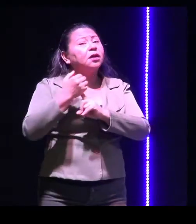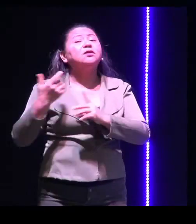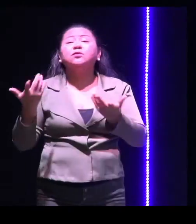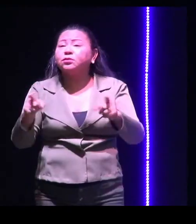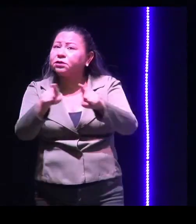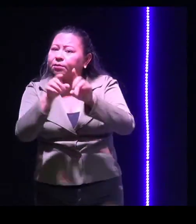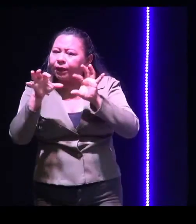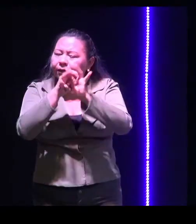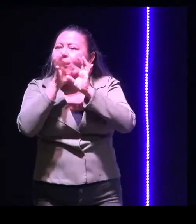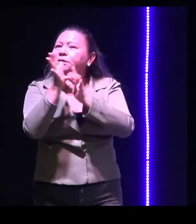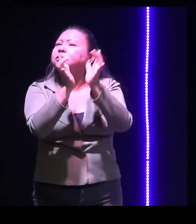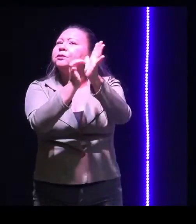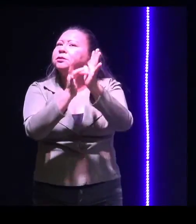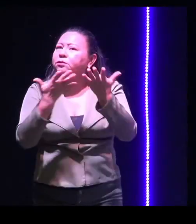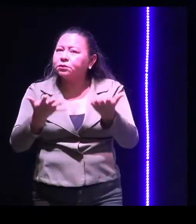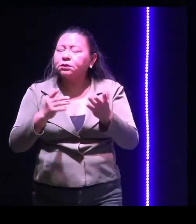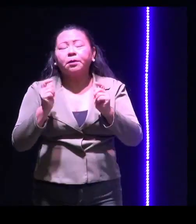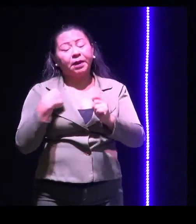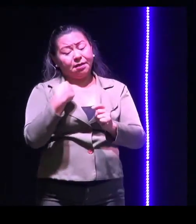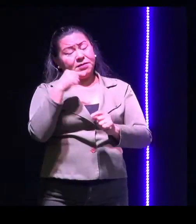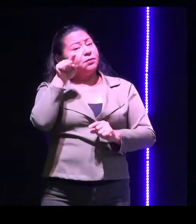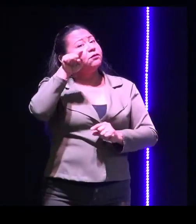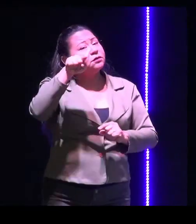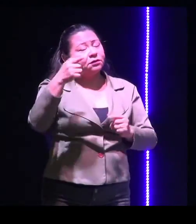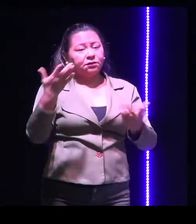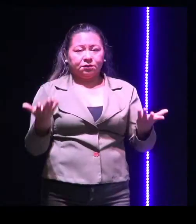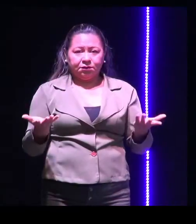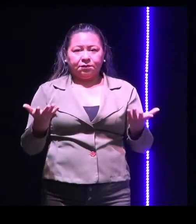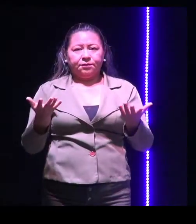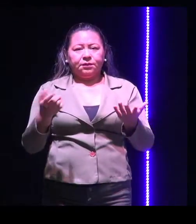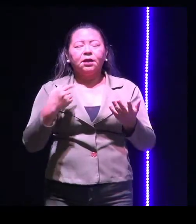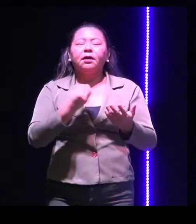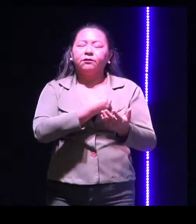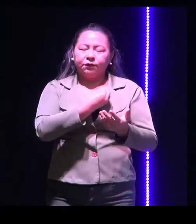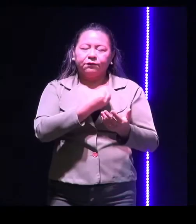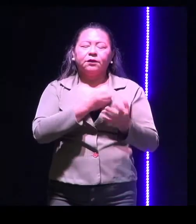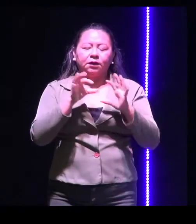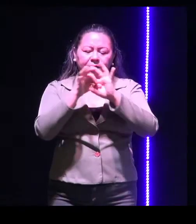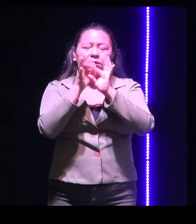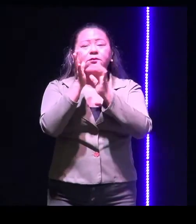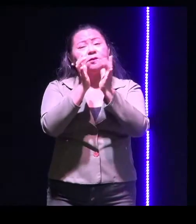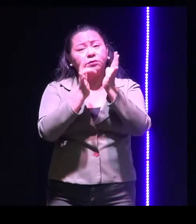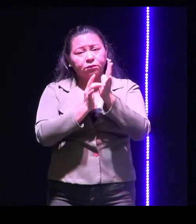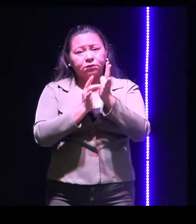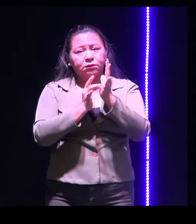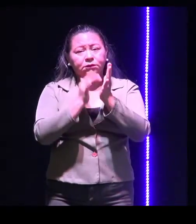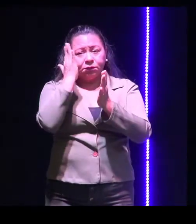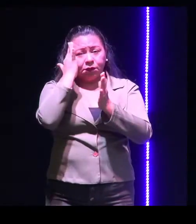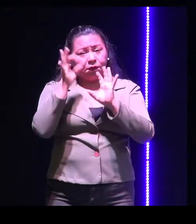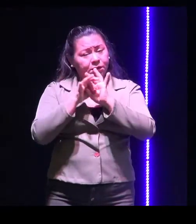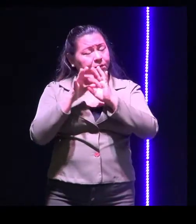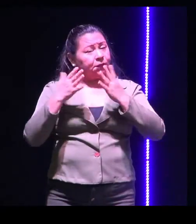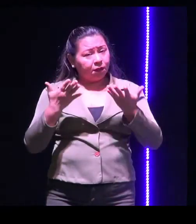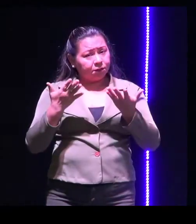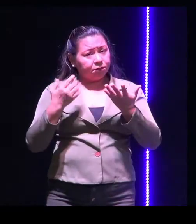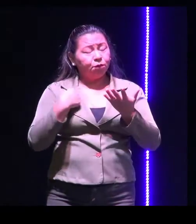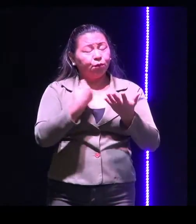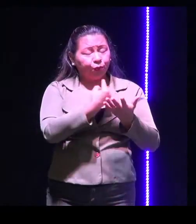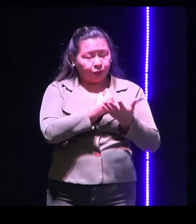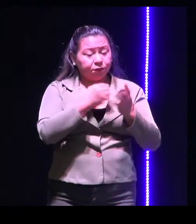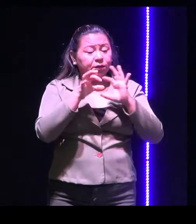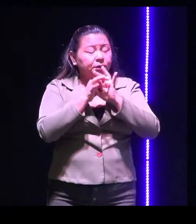liberdade em Cristo, da liberdade que é para mim e para você viver em Cristo Jesus.